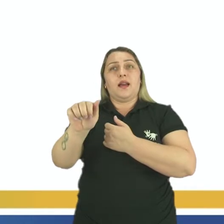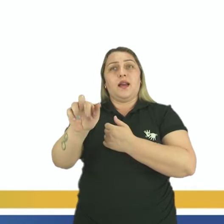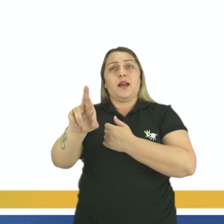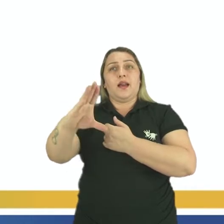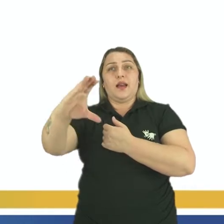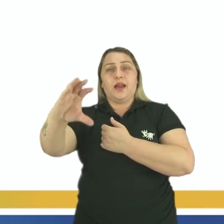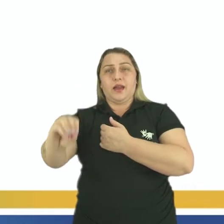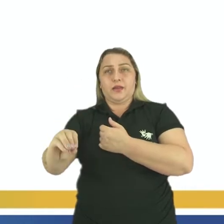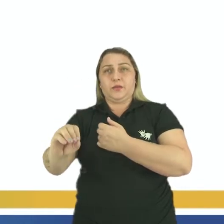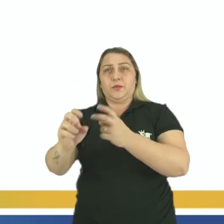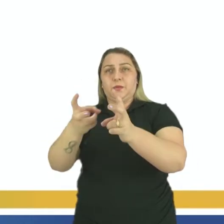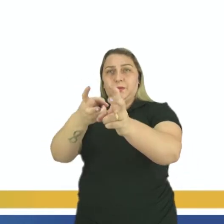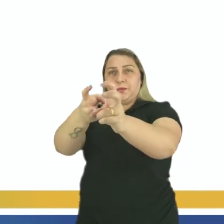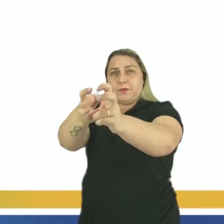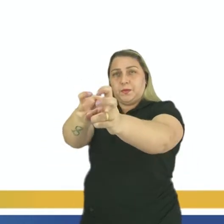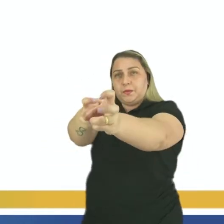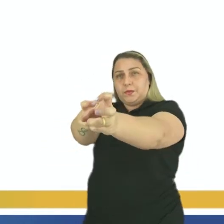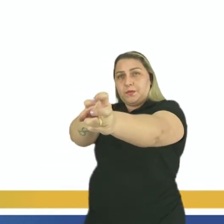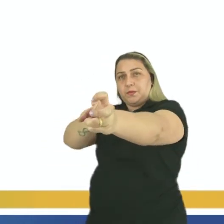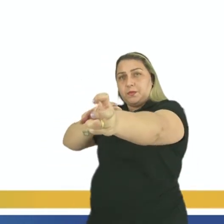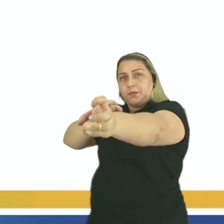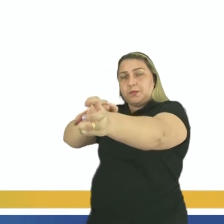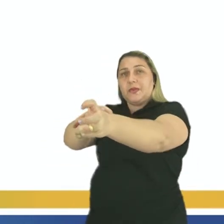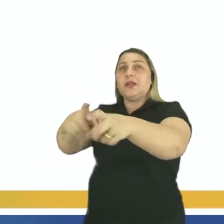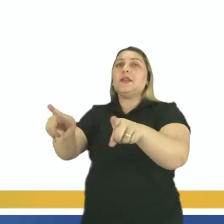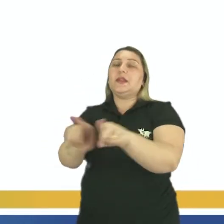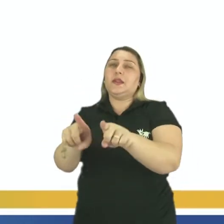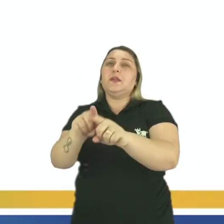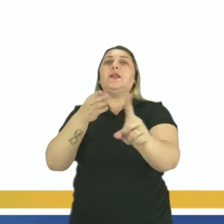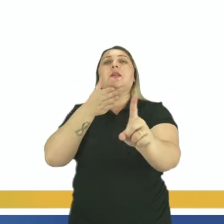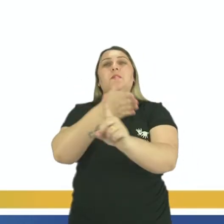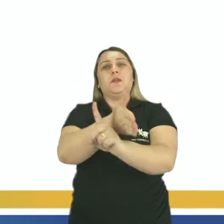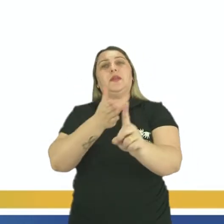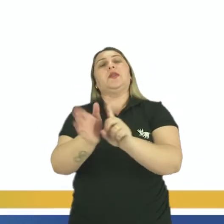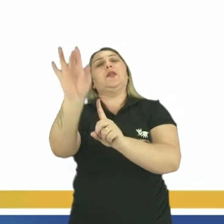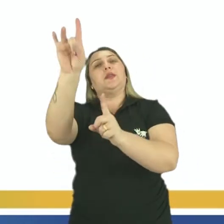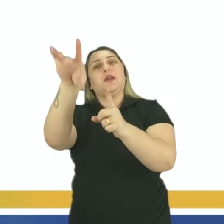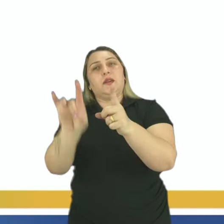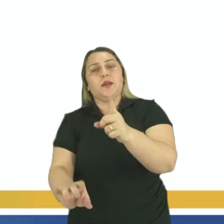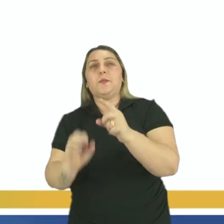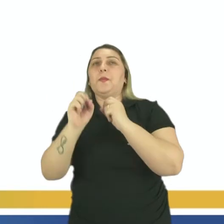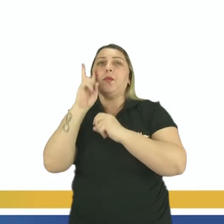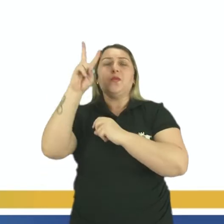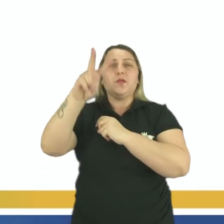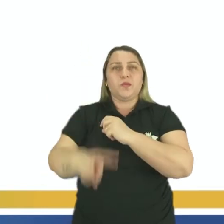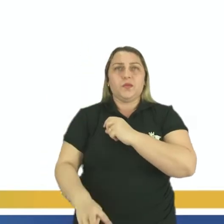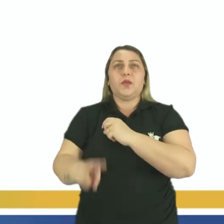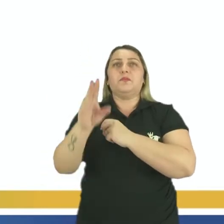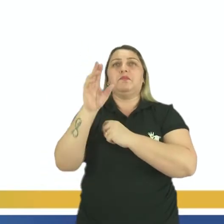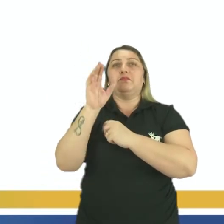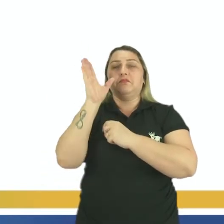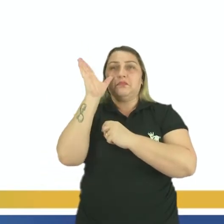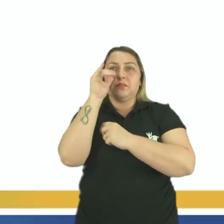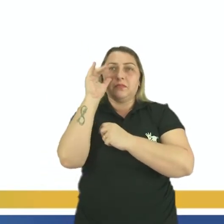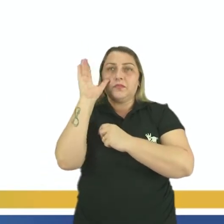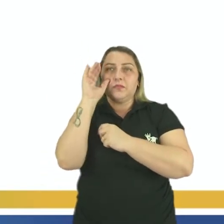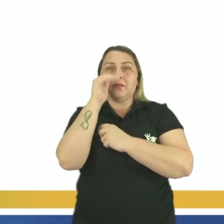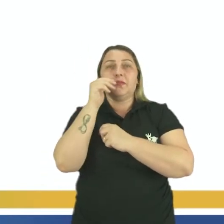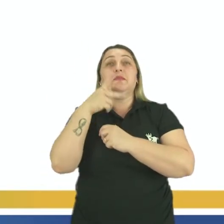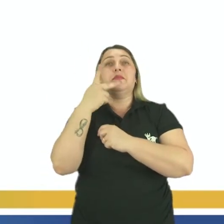a gente vai usar, tem também as modalidades de cada um. E a gente pode ver uma coisa muito interessante que a gente